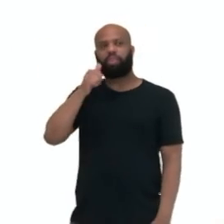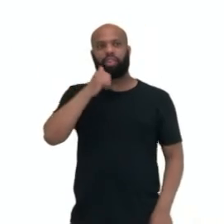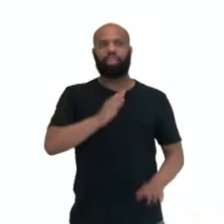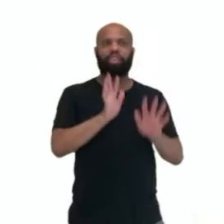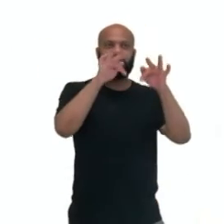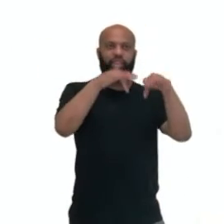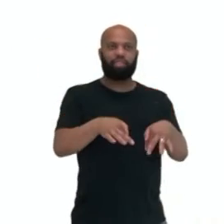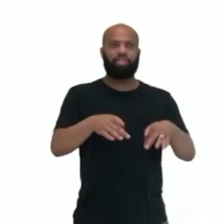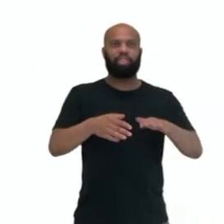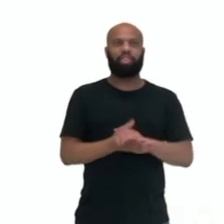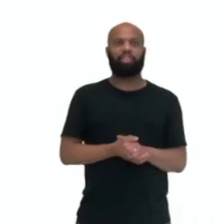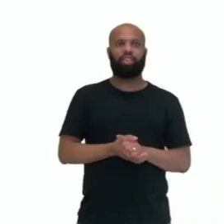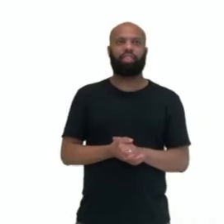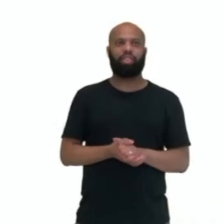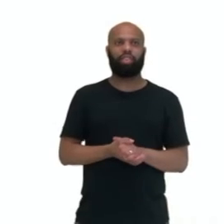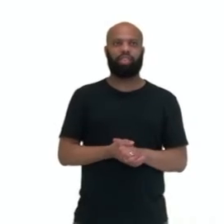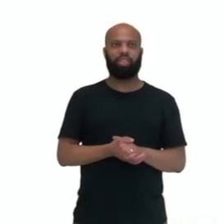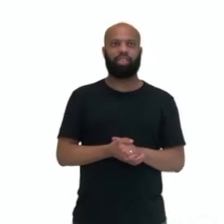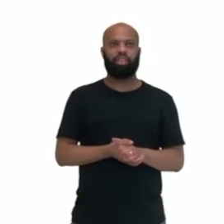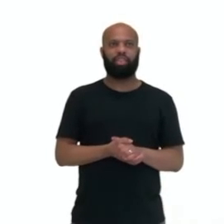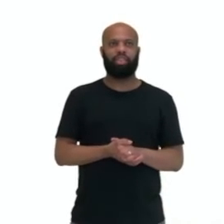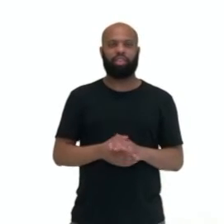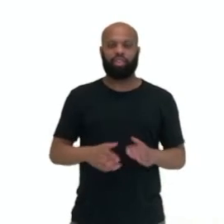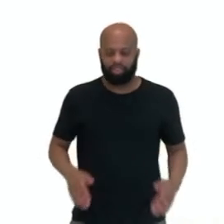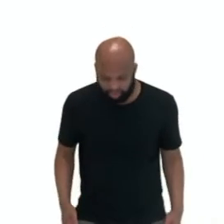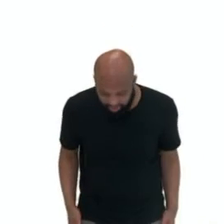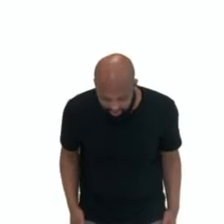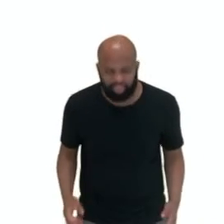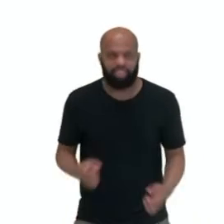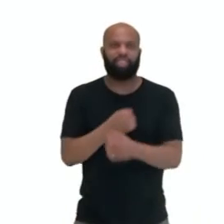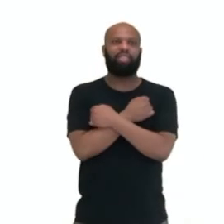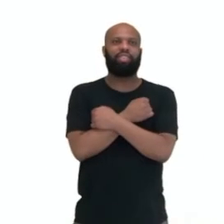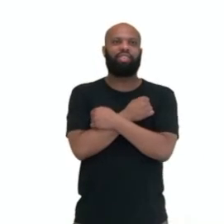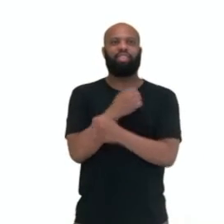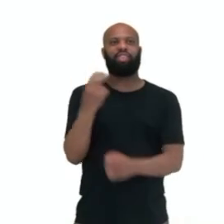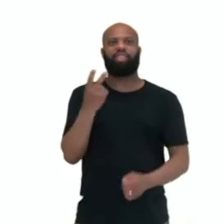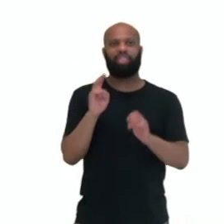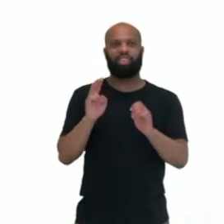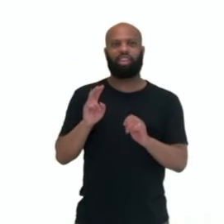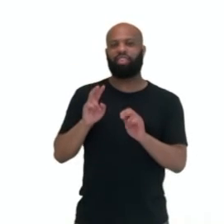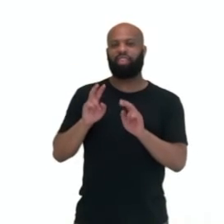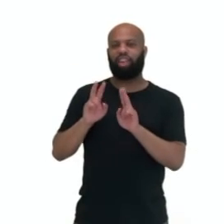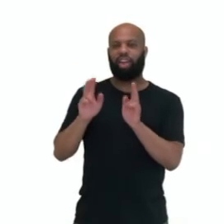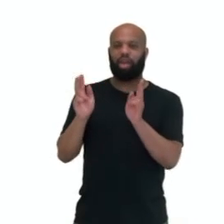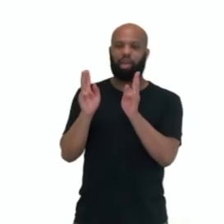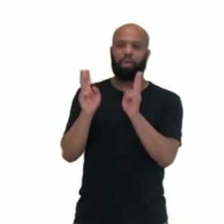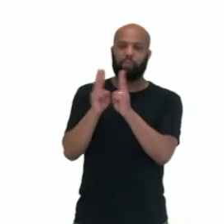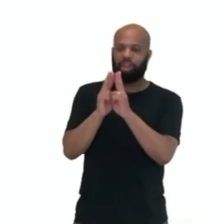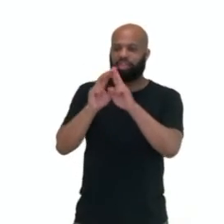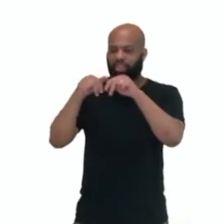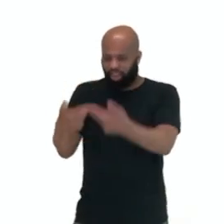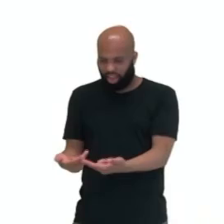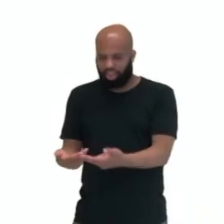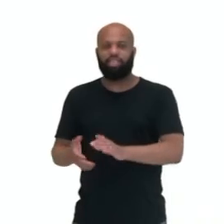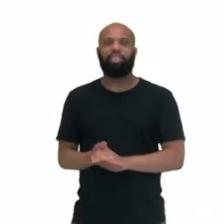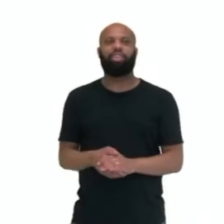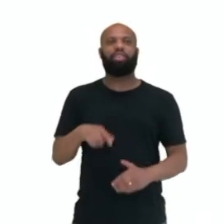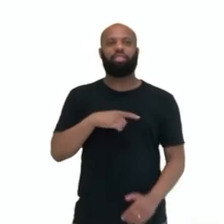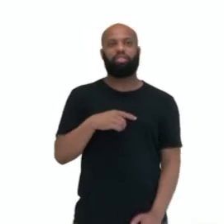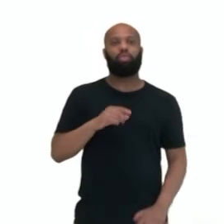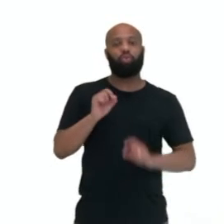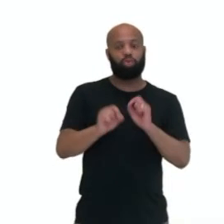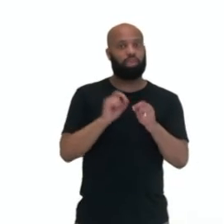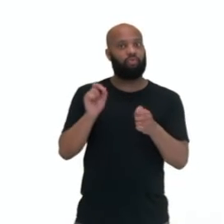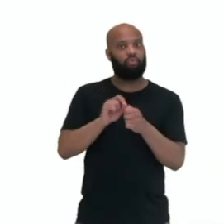bonitinho, né? Ela vai lá, faz a saudação, vai abraçar e acabam caindo as duas. Os golpes devem ser limpos, potentes e